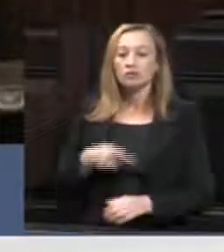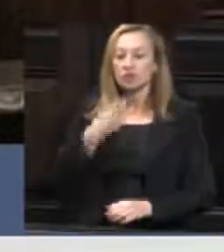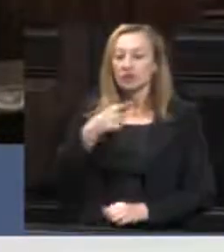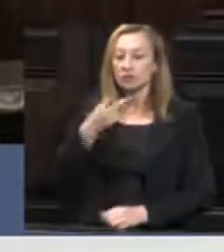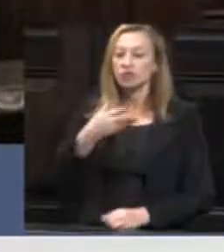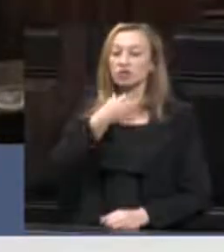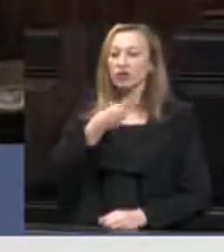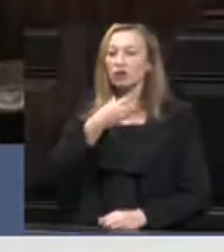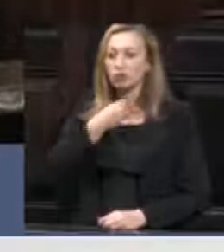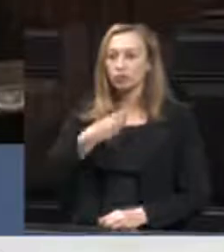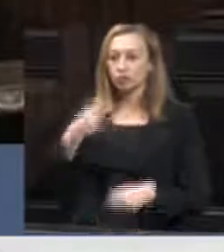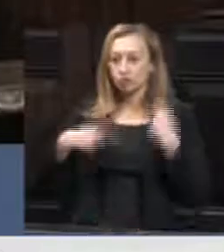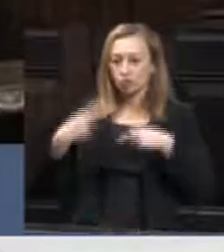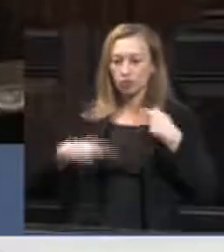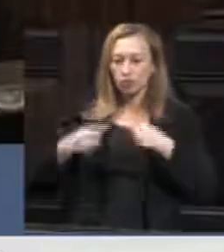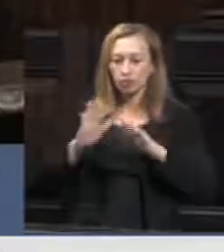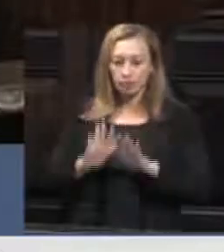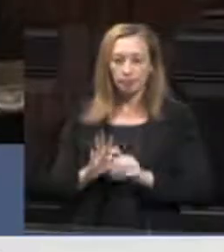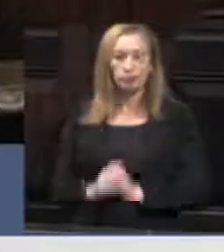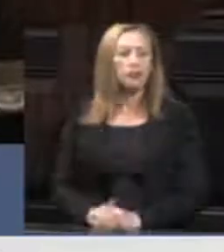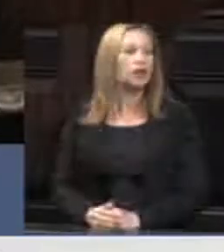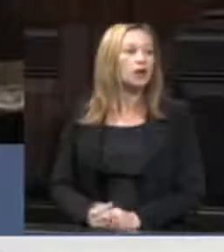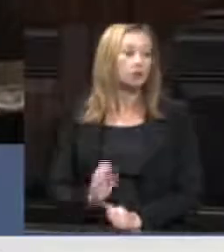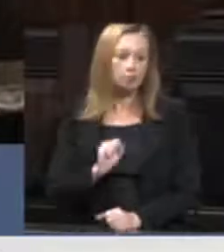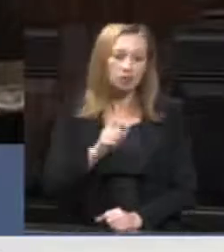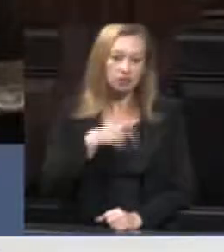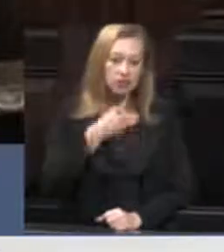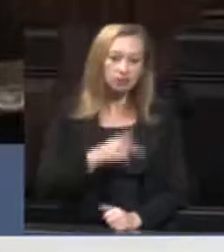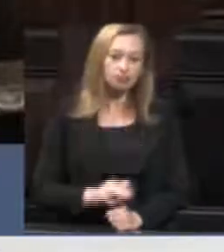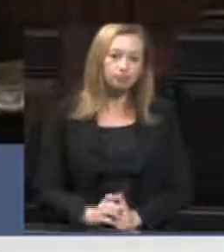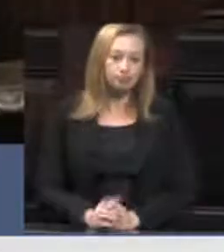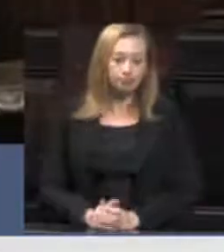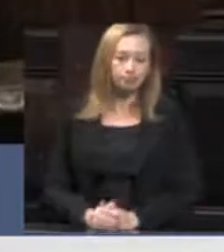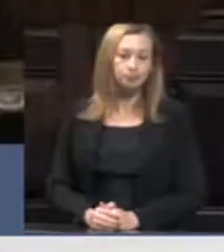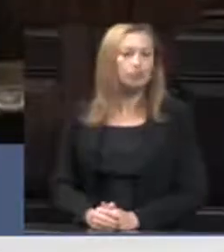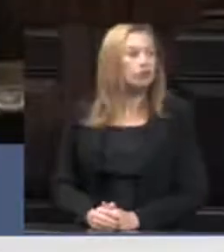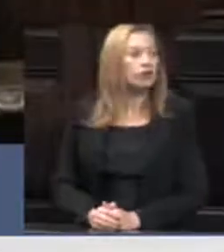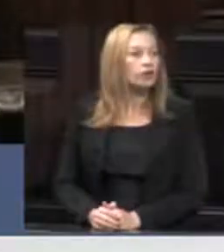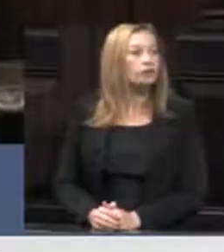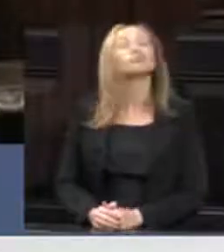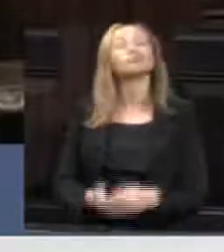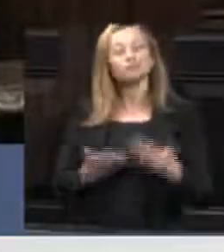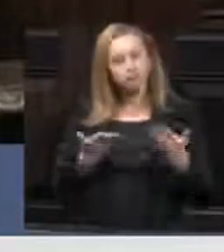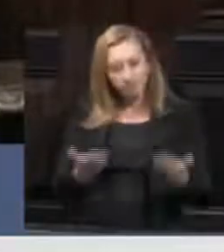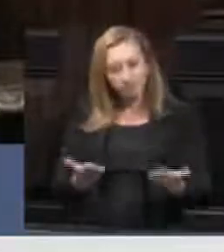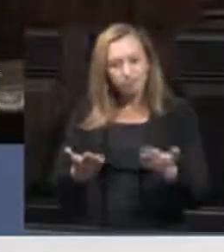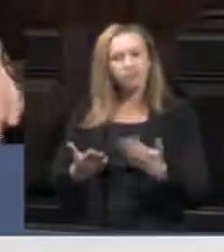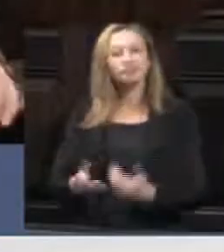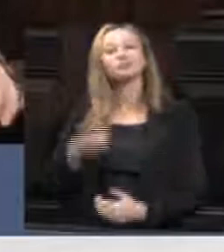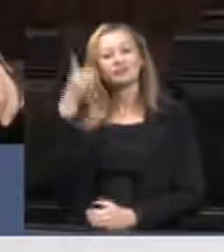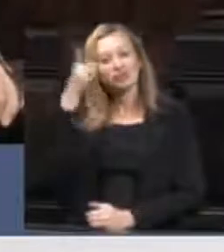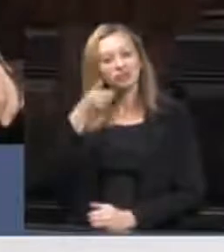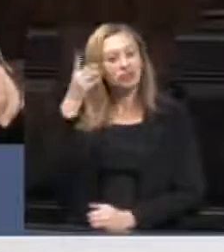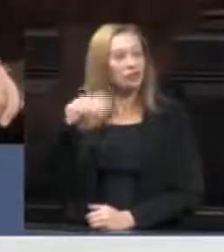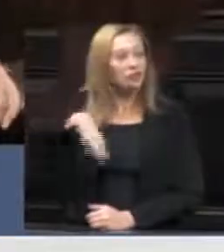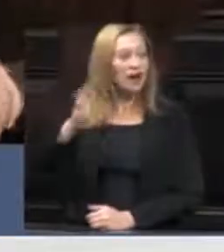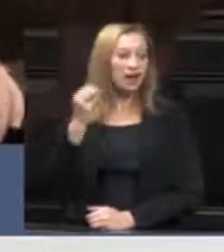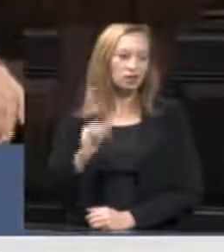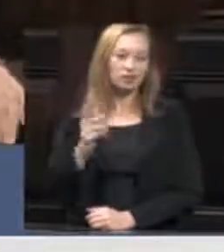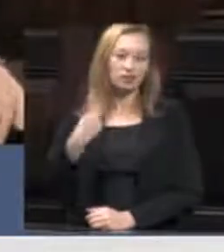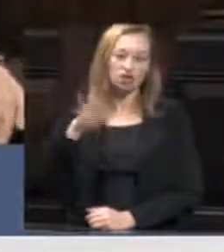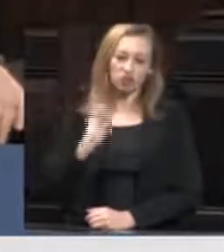falso debate. O senhor me dá uma parte? Perfeitamente, cavaleiro. Cavaleiro e deputado